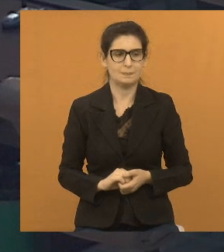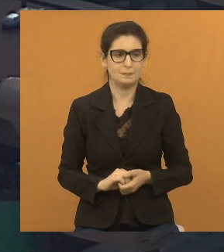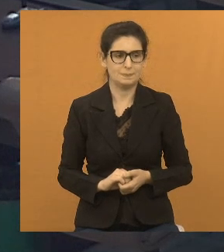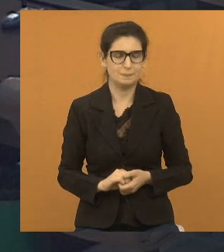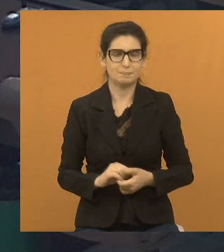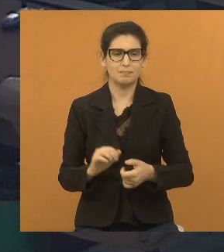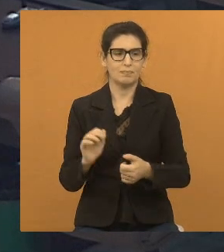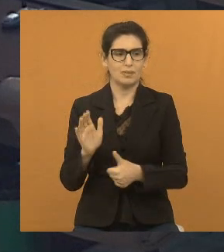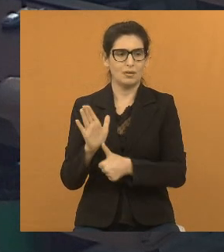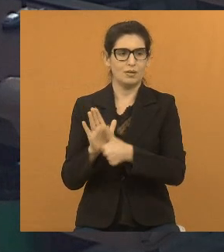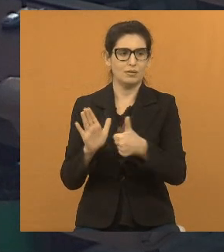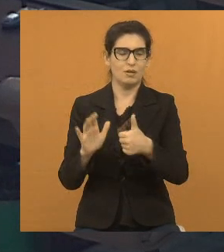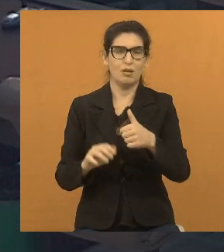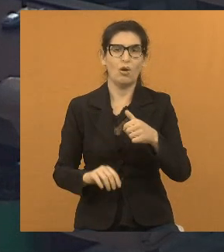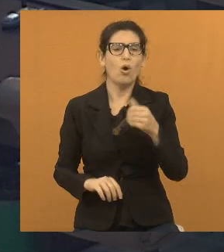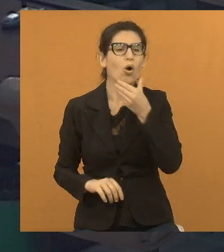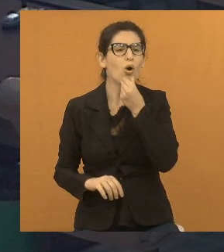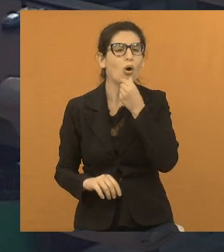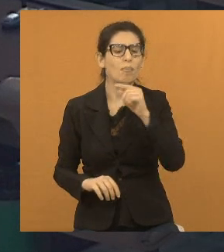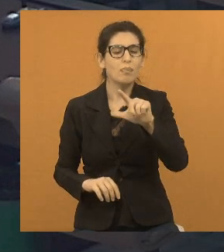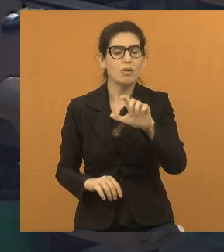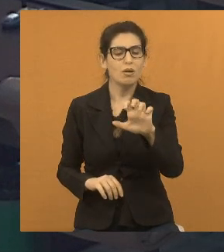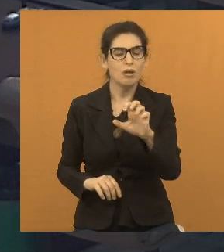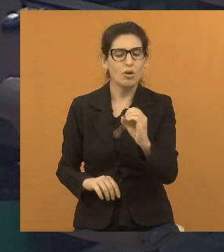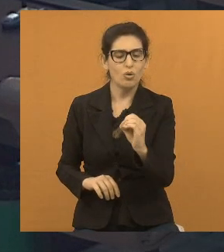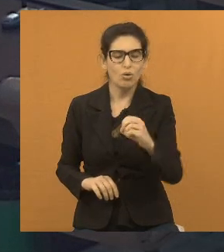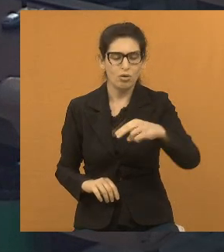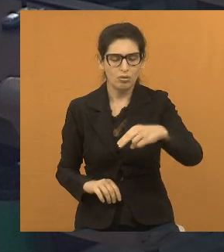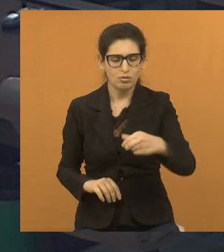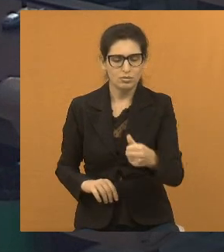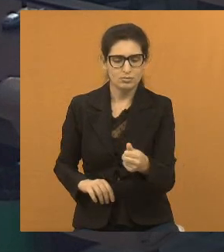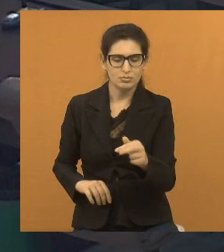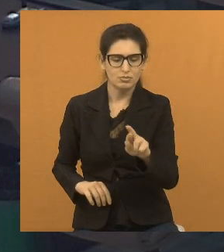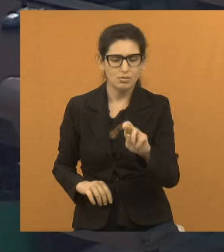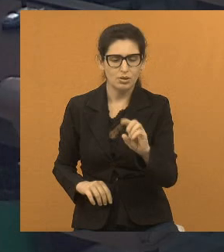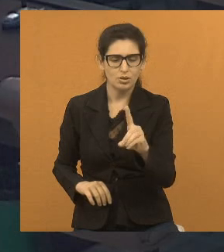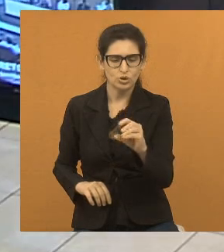A primeira do Leonardo Clemeica Zanuto.